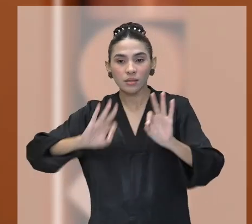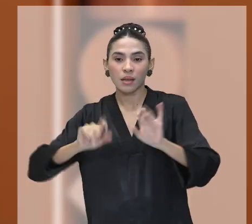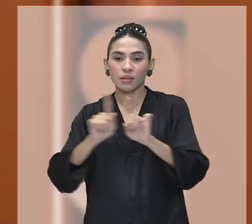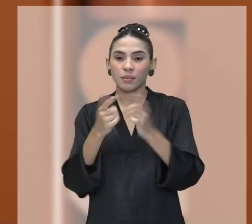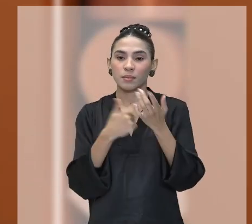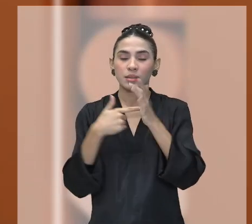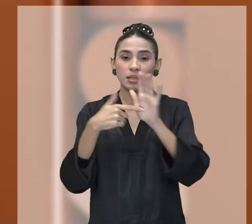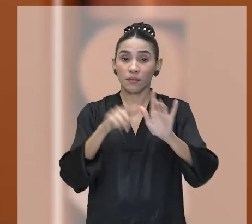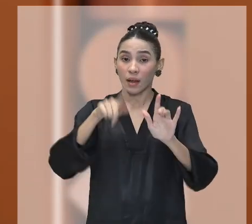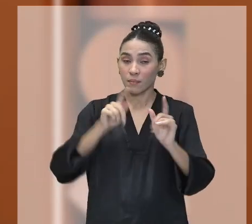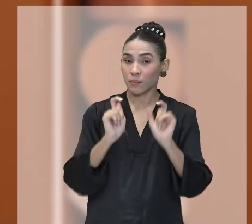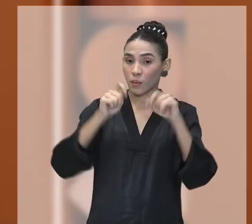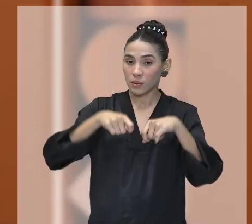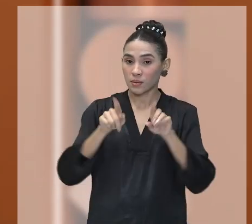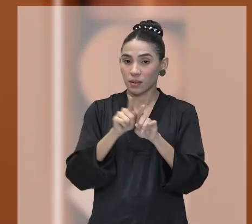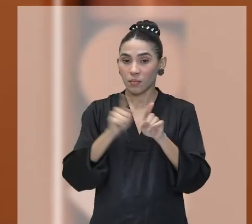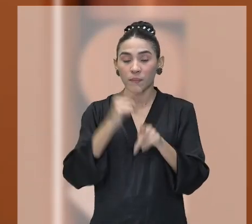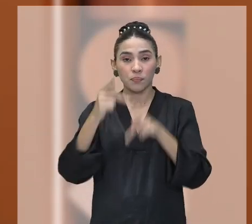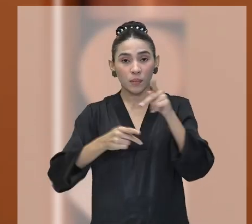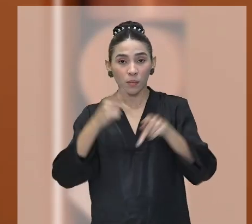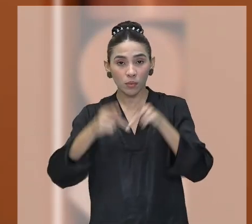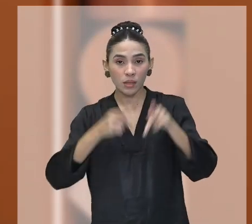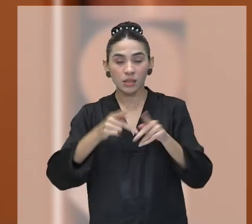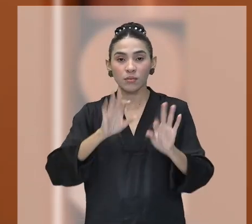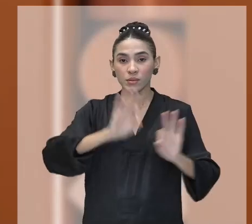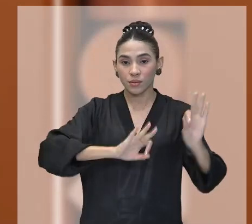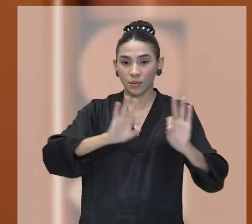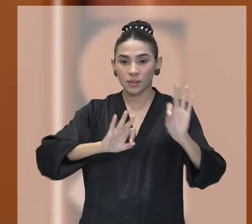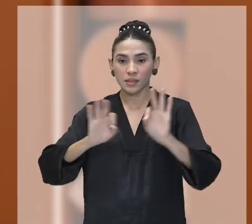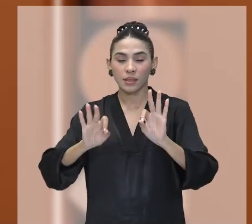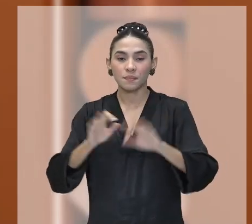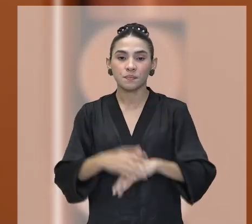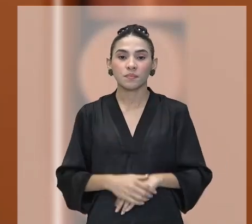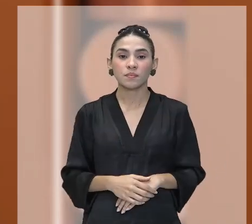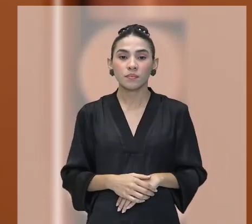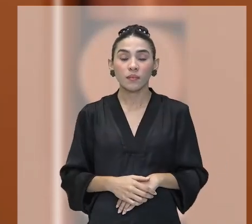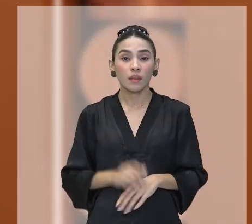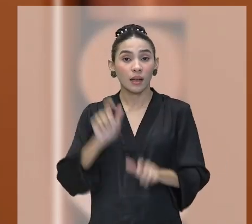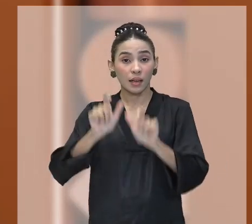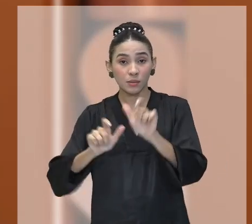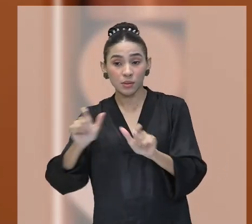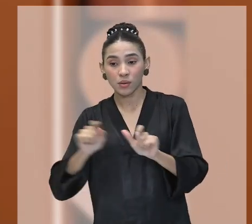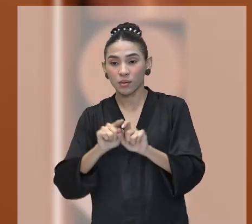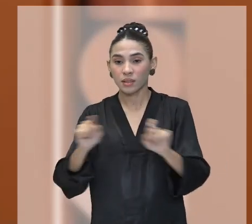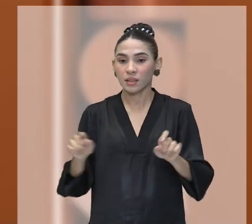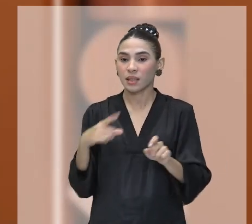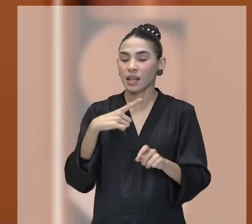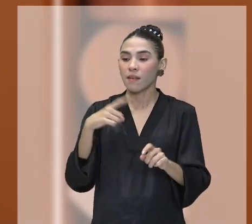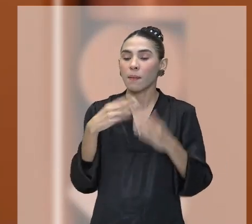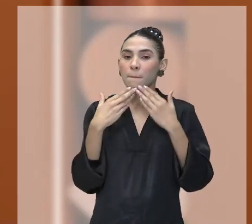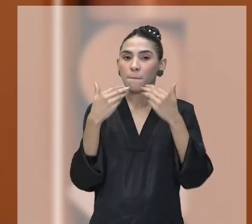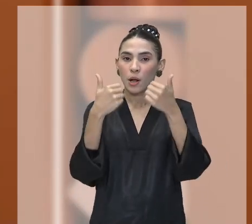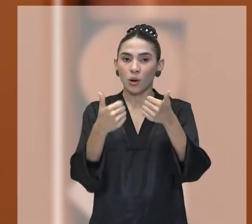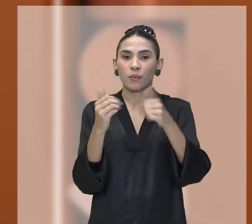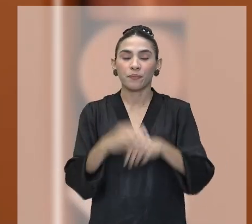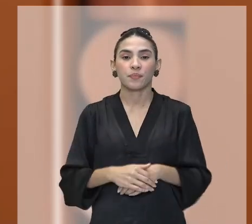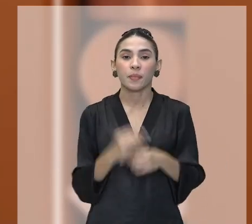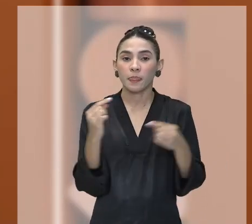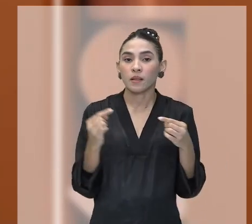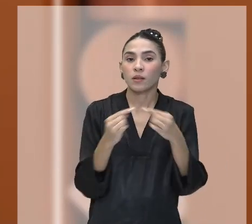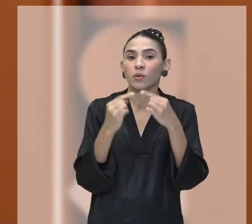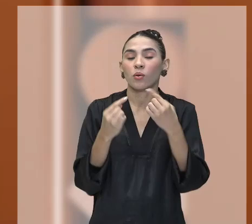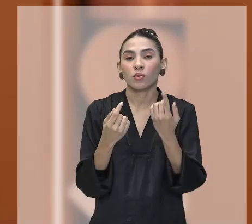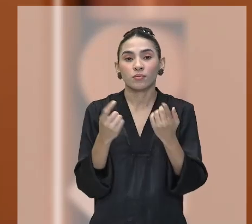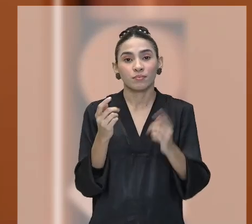sim que era possível a população se organizar, as pessoas ali buscarem suas melhorias de acordo com as